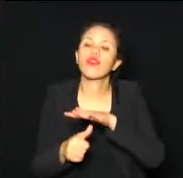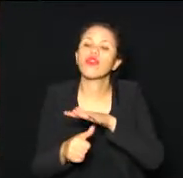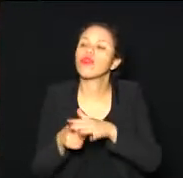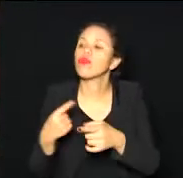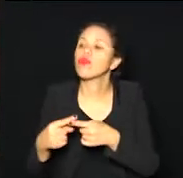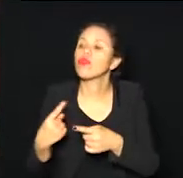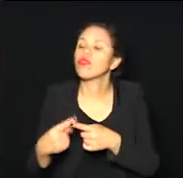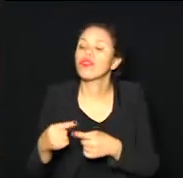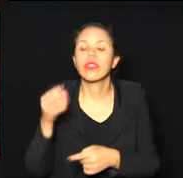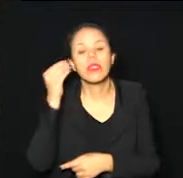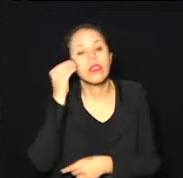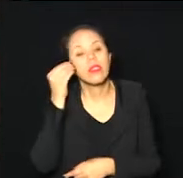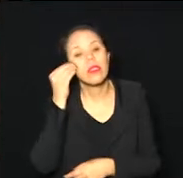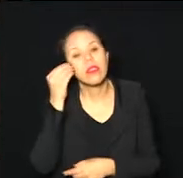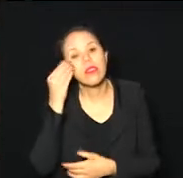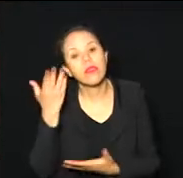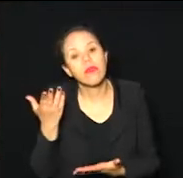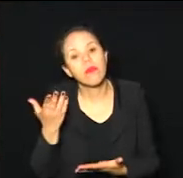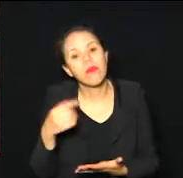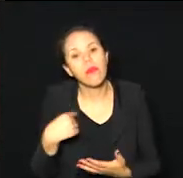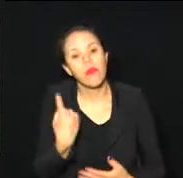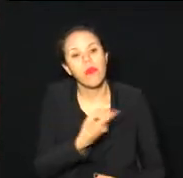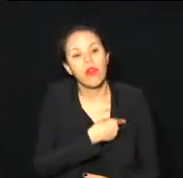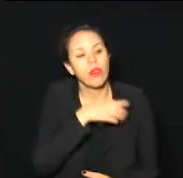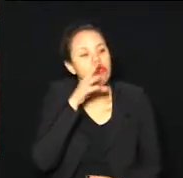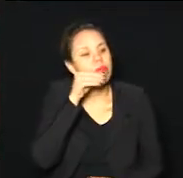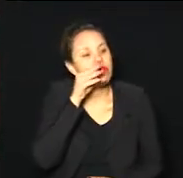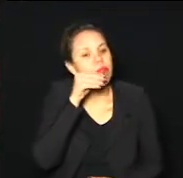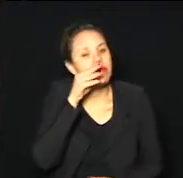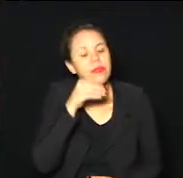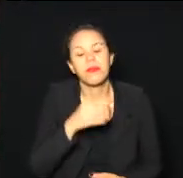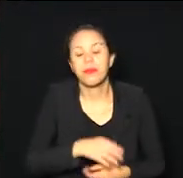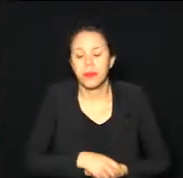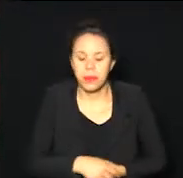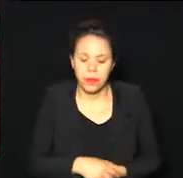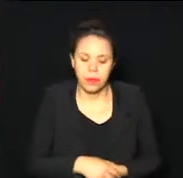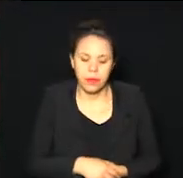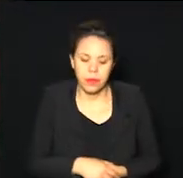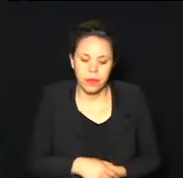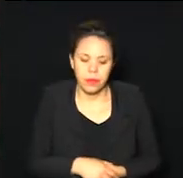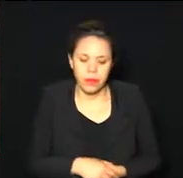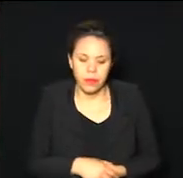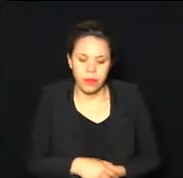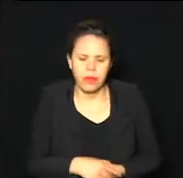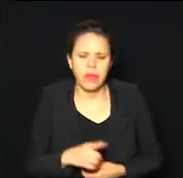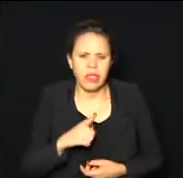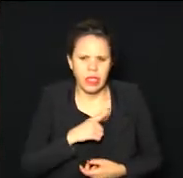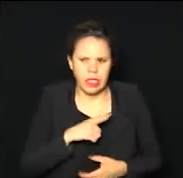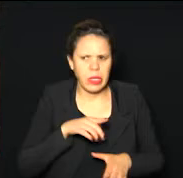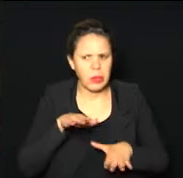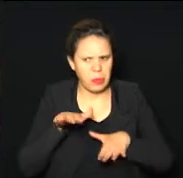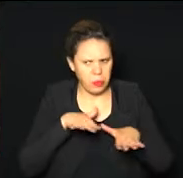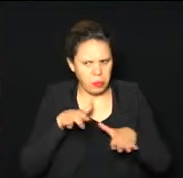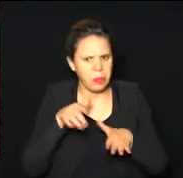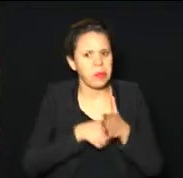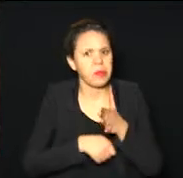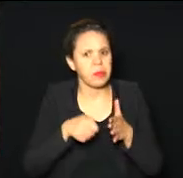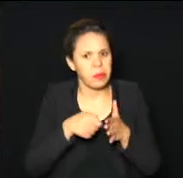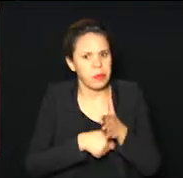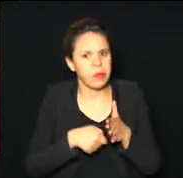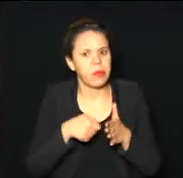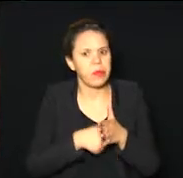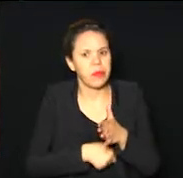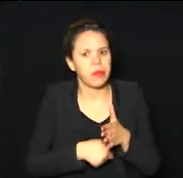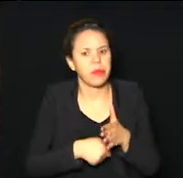de testes para os nossos servidores, uma vez que houve todo um movimento no sentido de